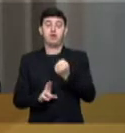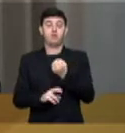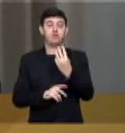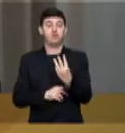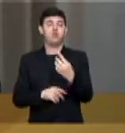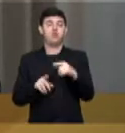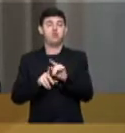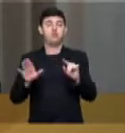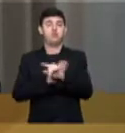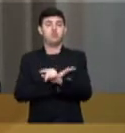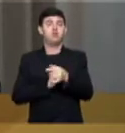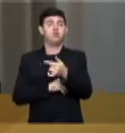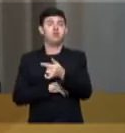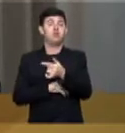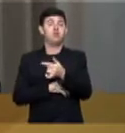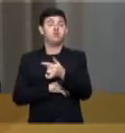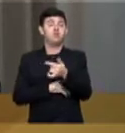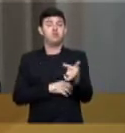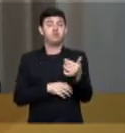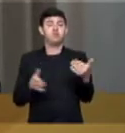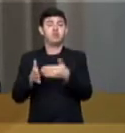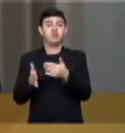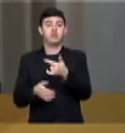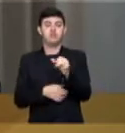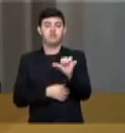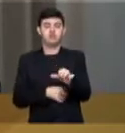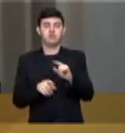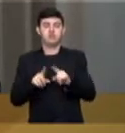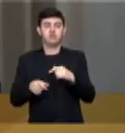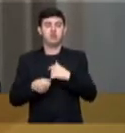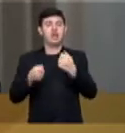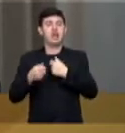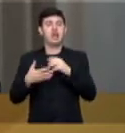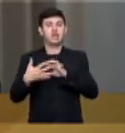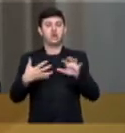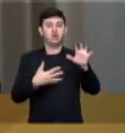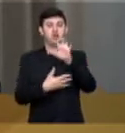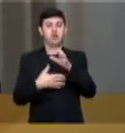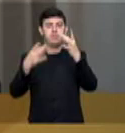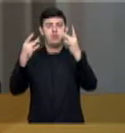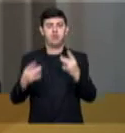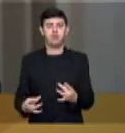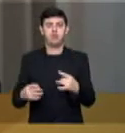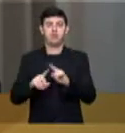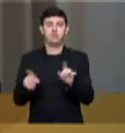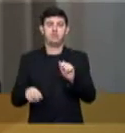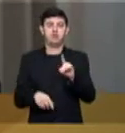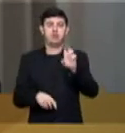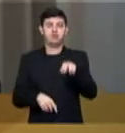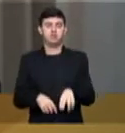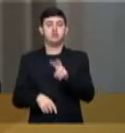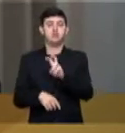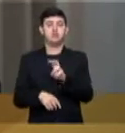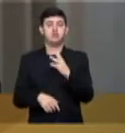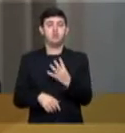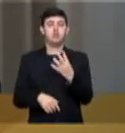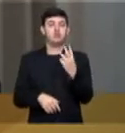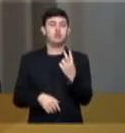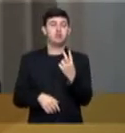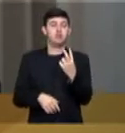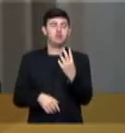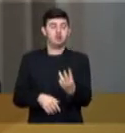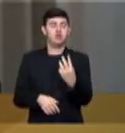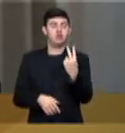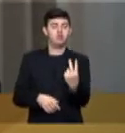22, inciso 29. Eles são bastante categóricos e, para além das ADINs já mencionadas, 5432 e 4761,